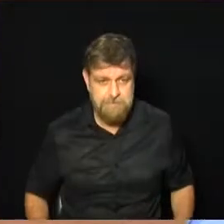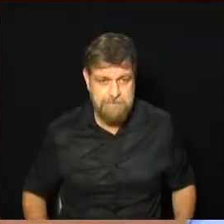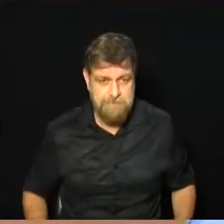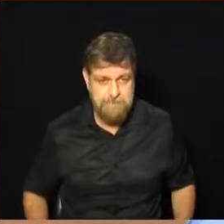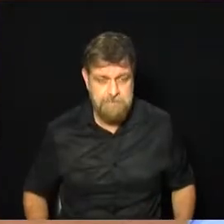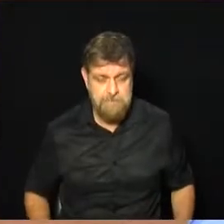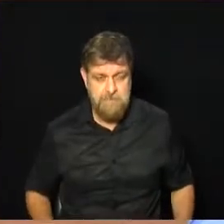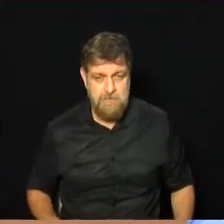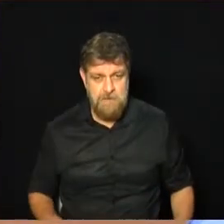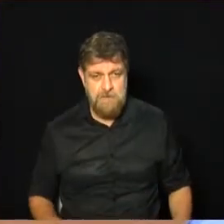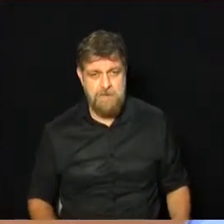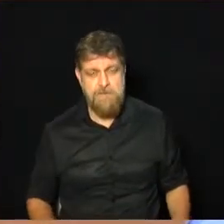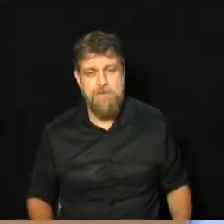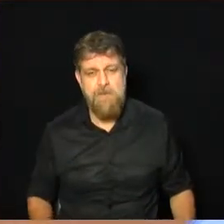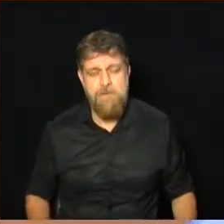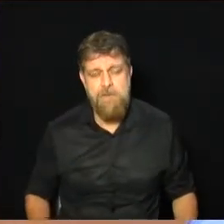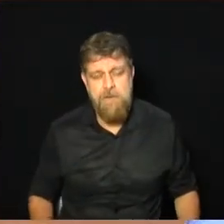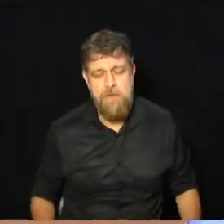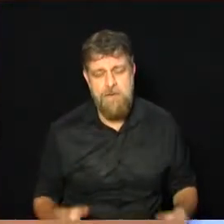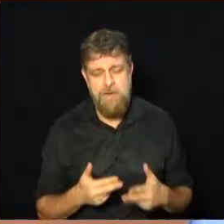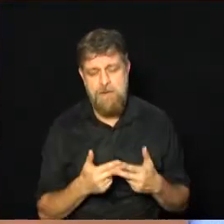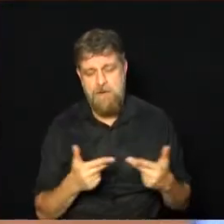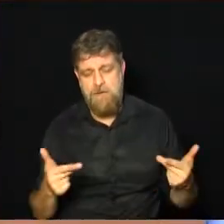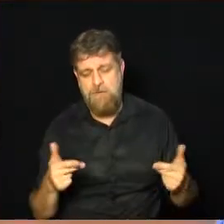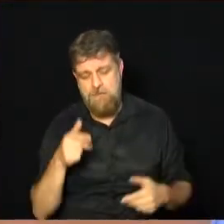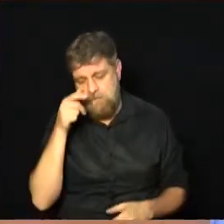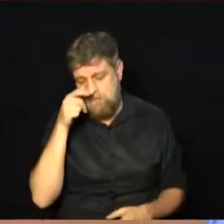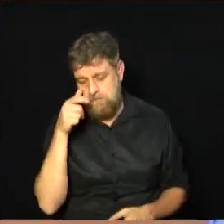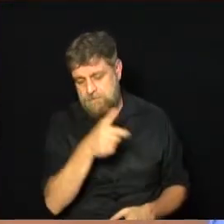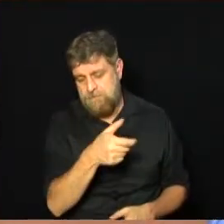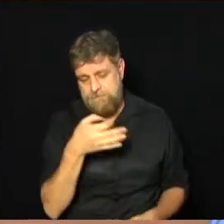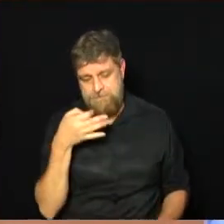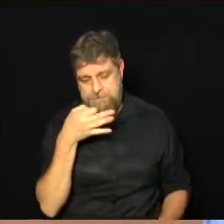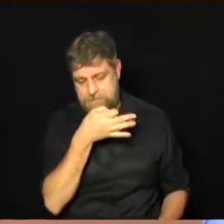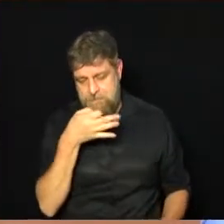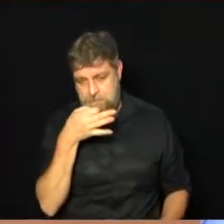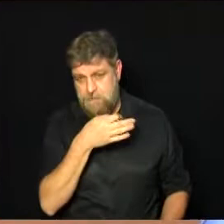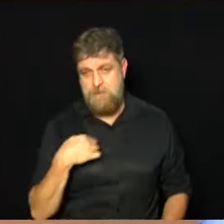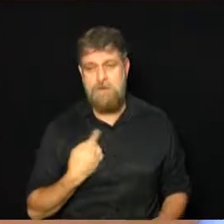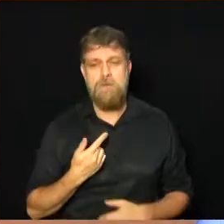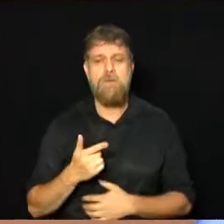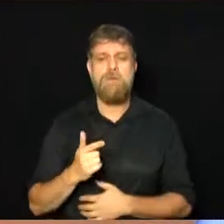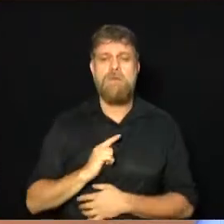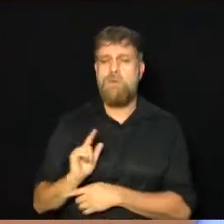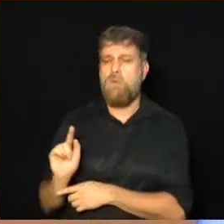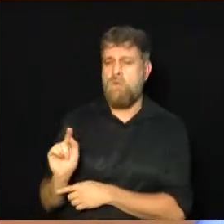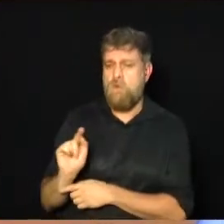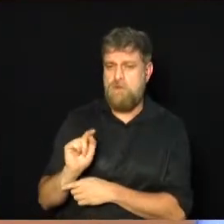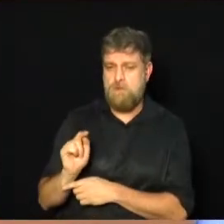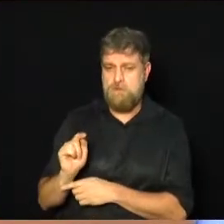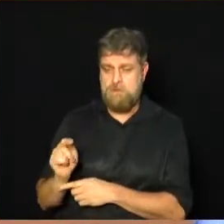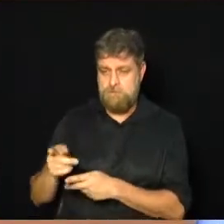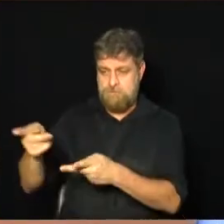aí, algumas coisas que seriam interessantes comentar, nós temos tido aqui